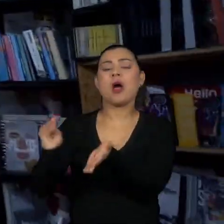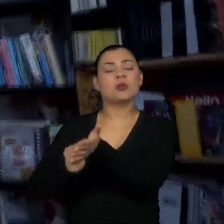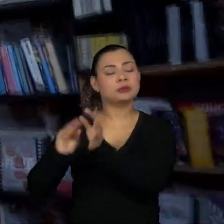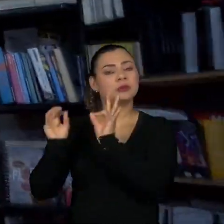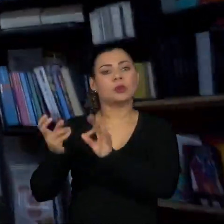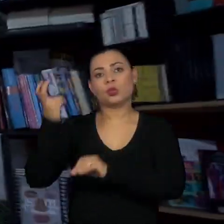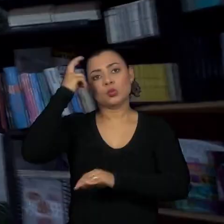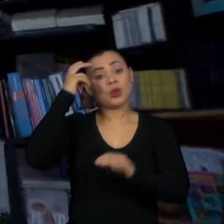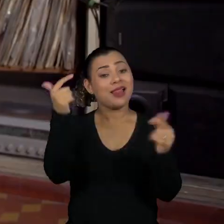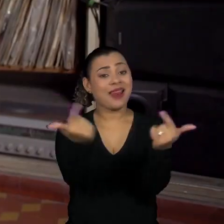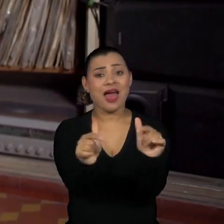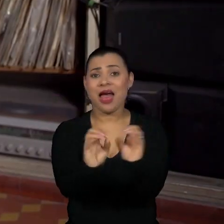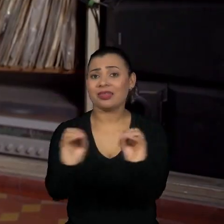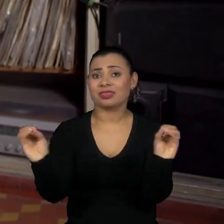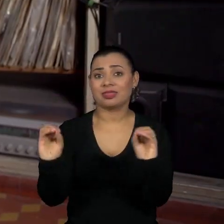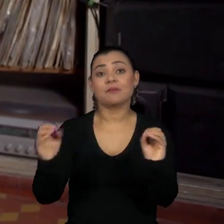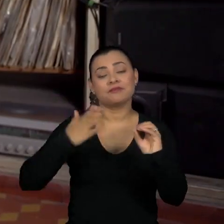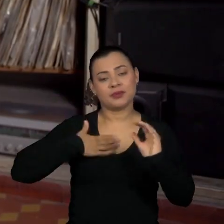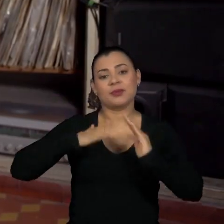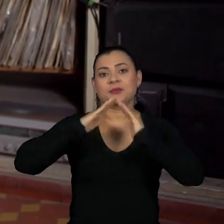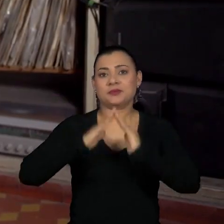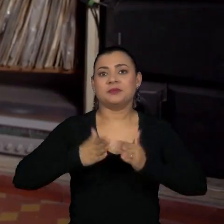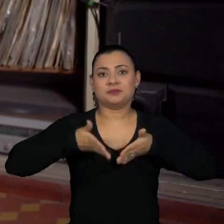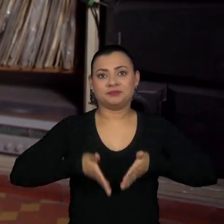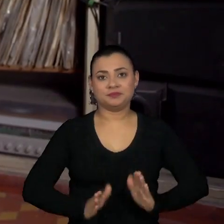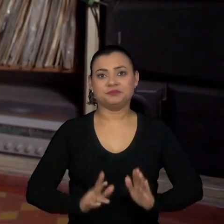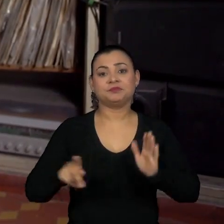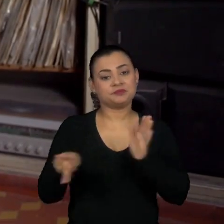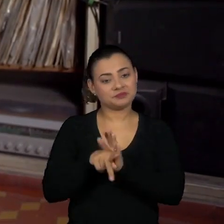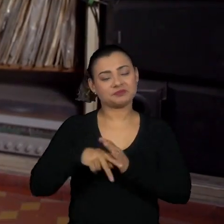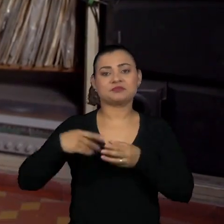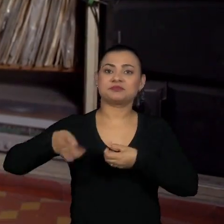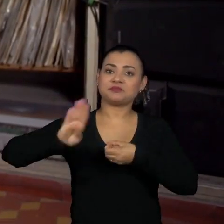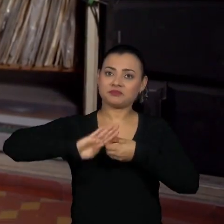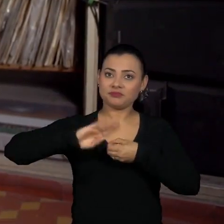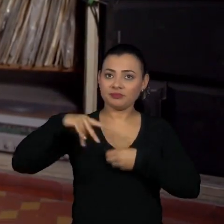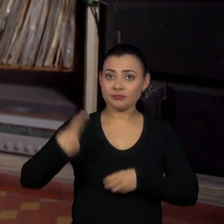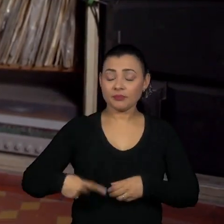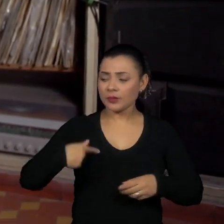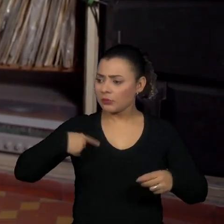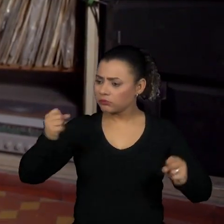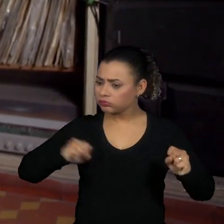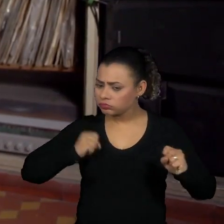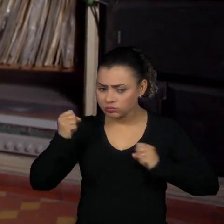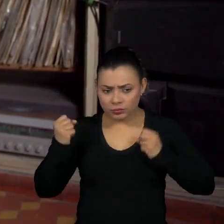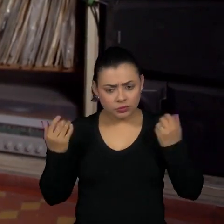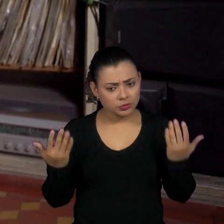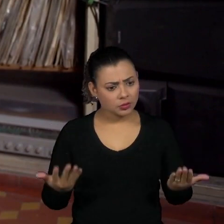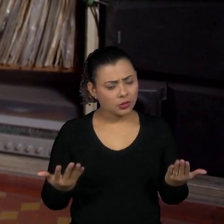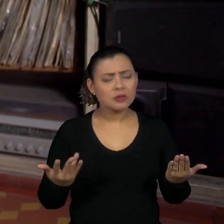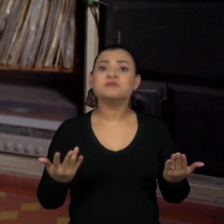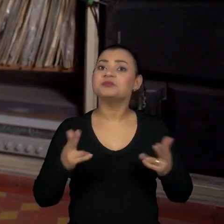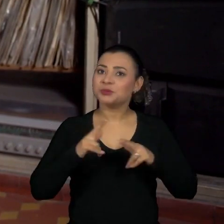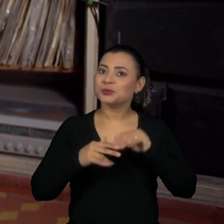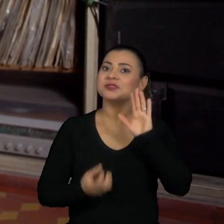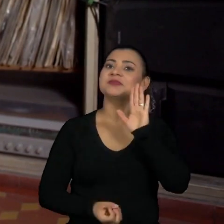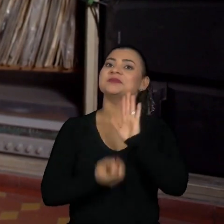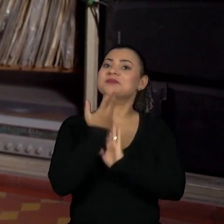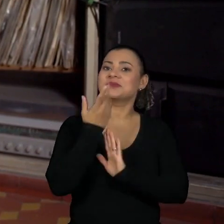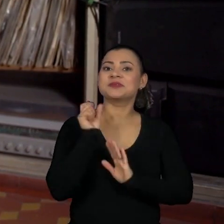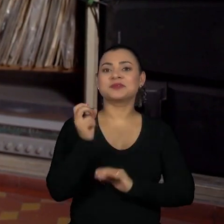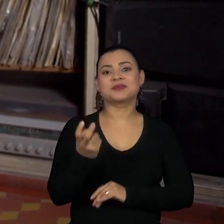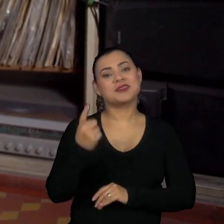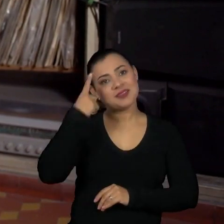para fazer cultura. Eu sou morador, nascido e criado no bairro, e a gente ficou indignado com isso e assim nasce a Ocupa Mateus Santos.